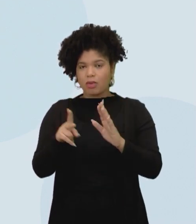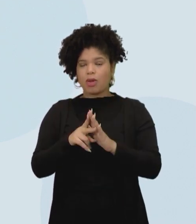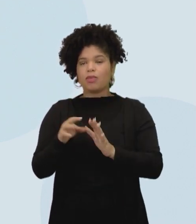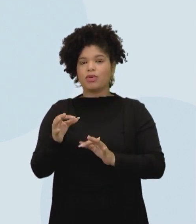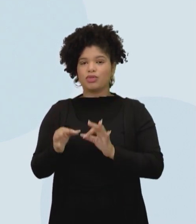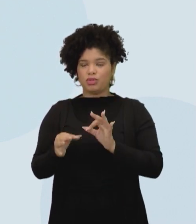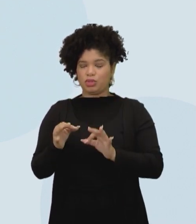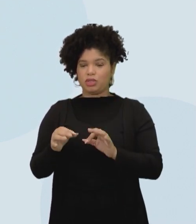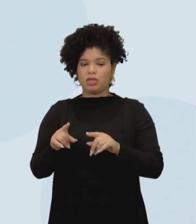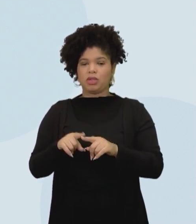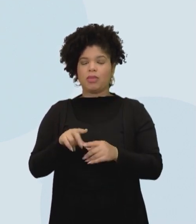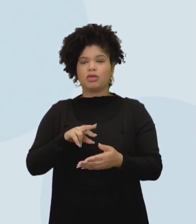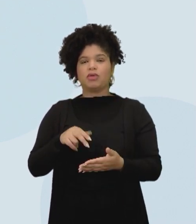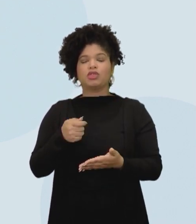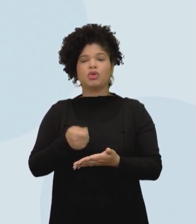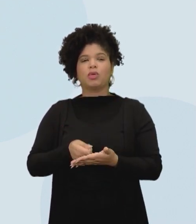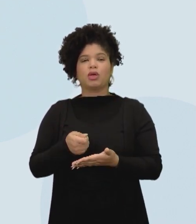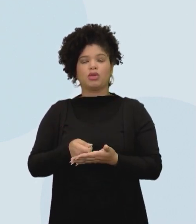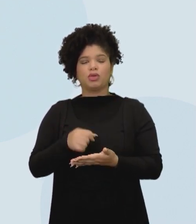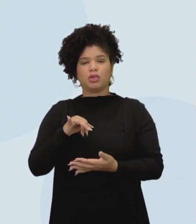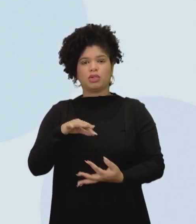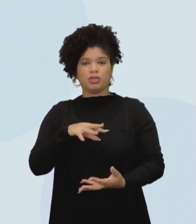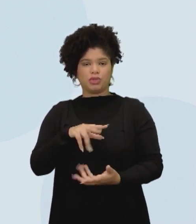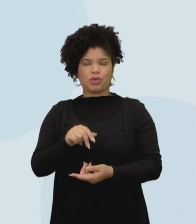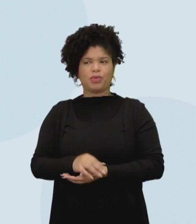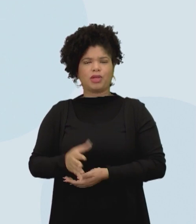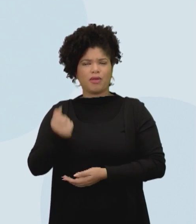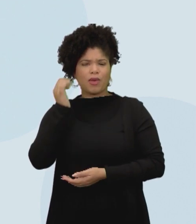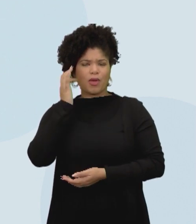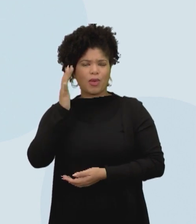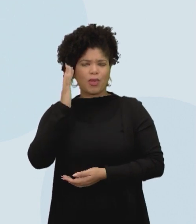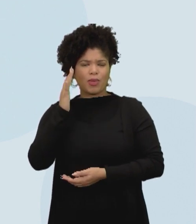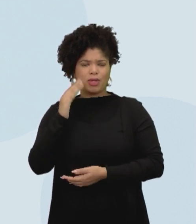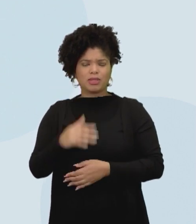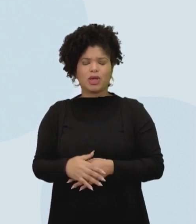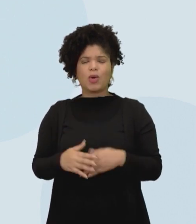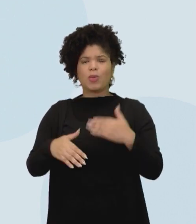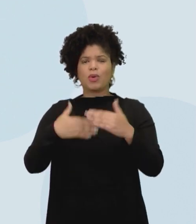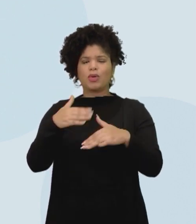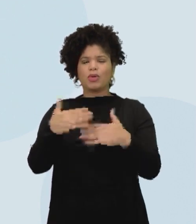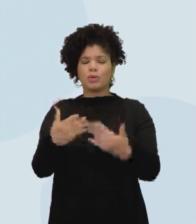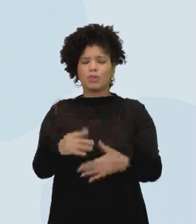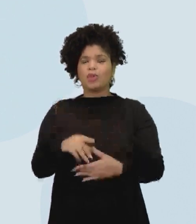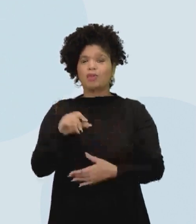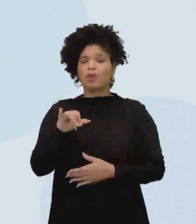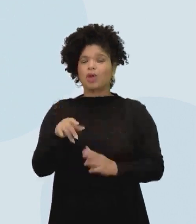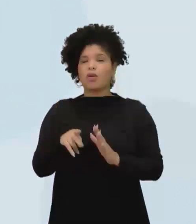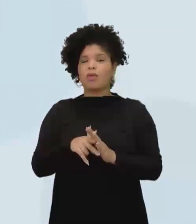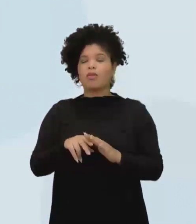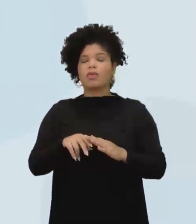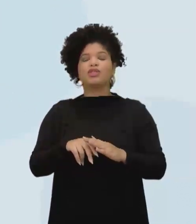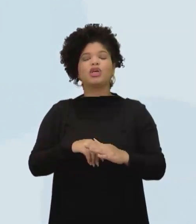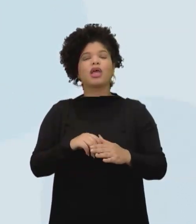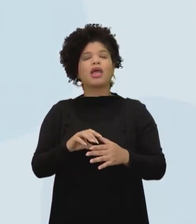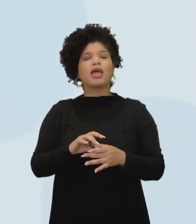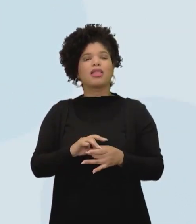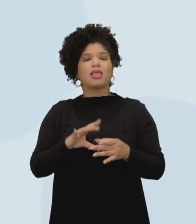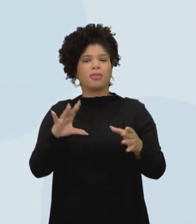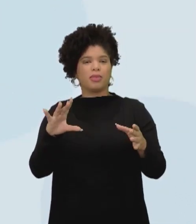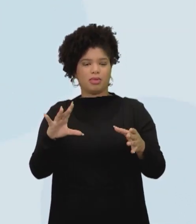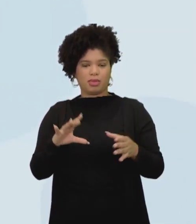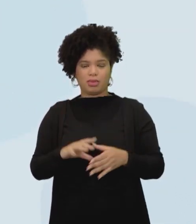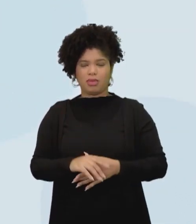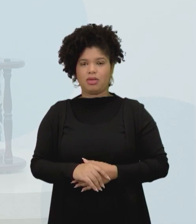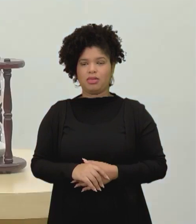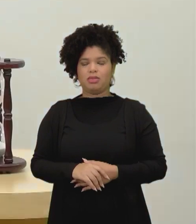internacionais. Então, vamos pensar aqui, né, no processo de independência e descolonização. Olha